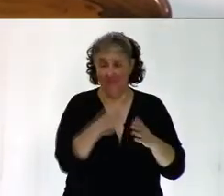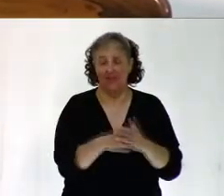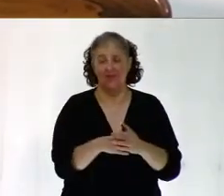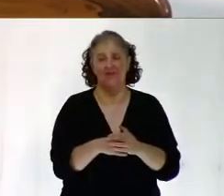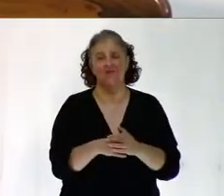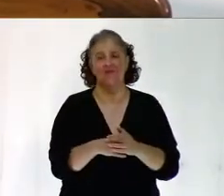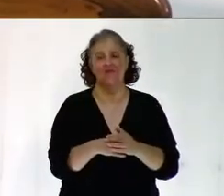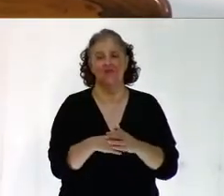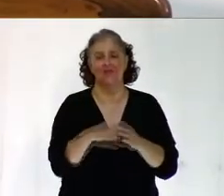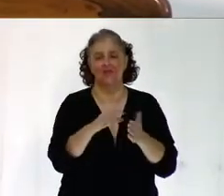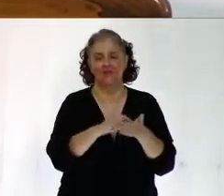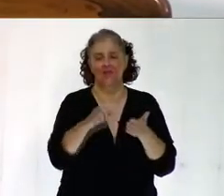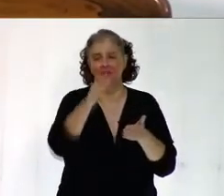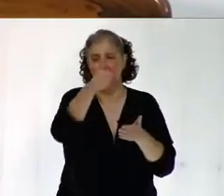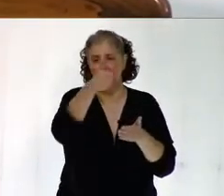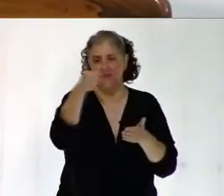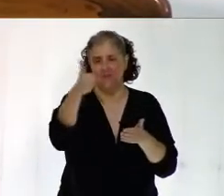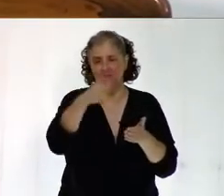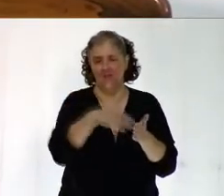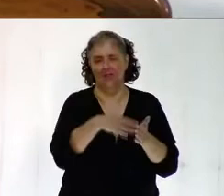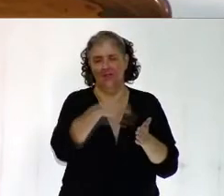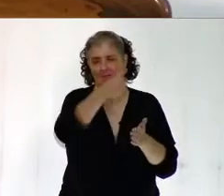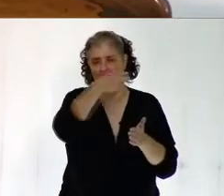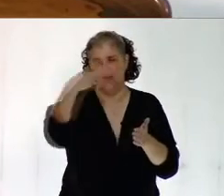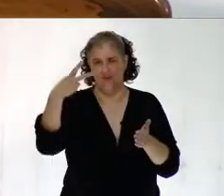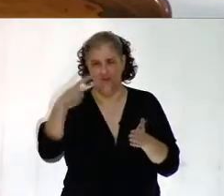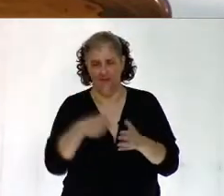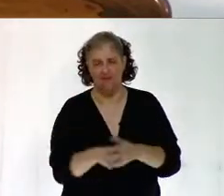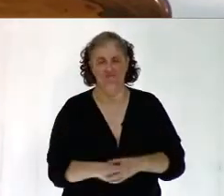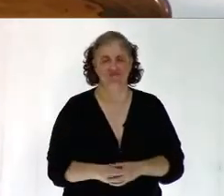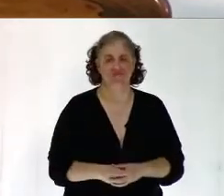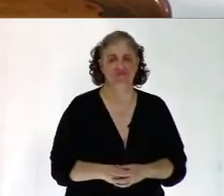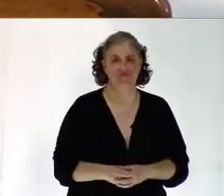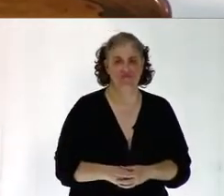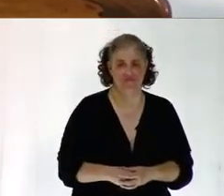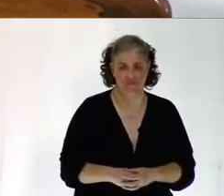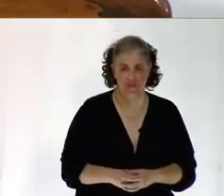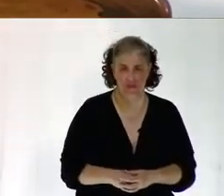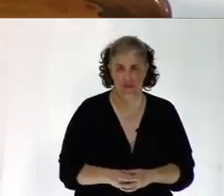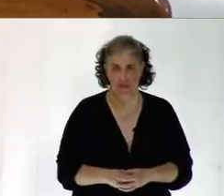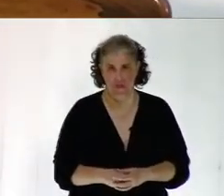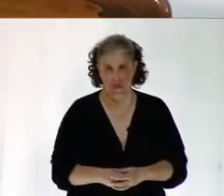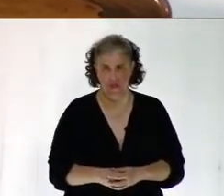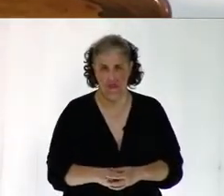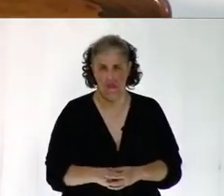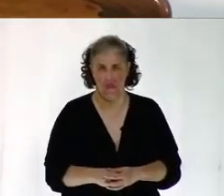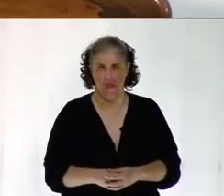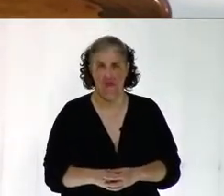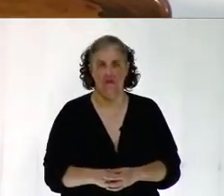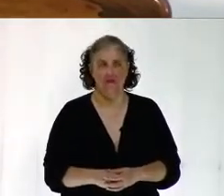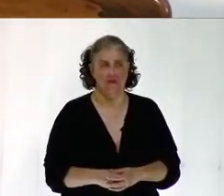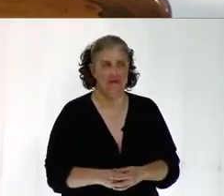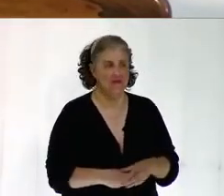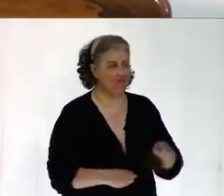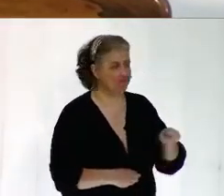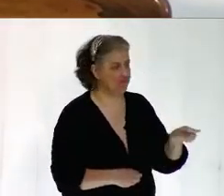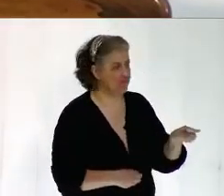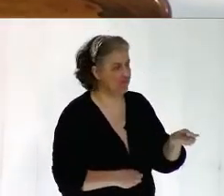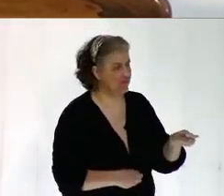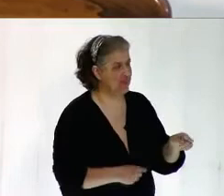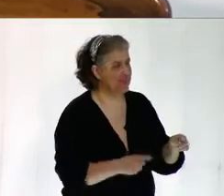12 o e diz ele diz né os versículos 6 e 7